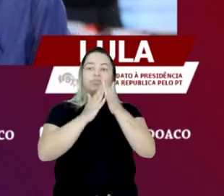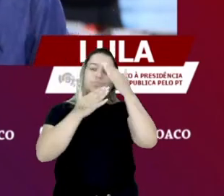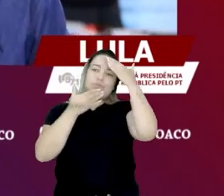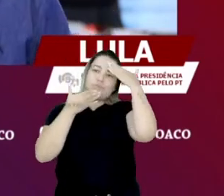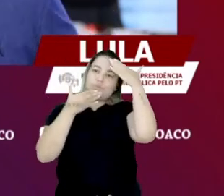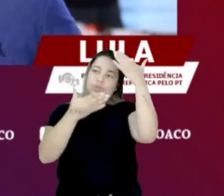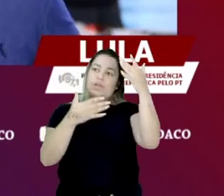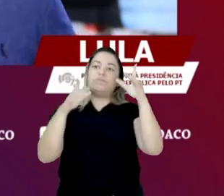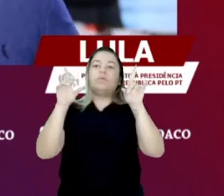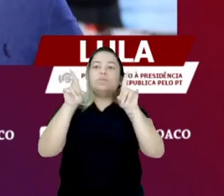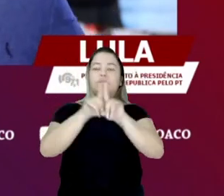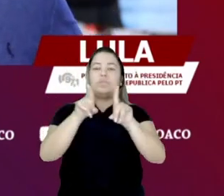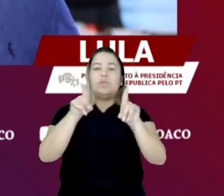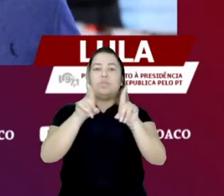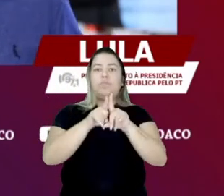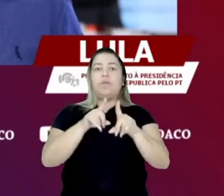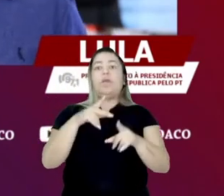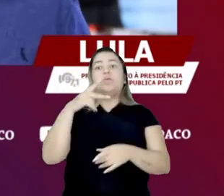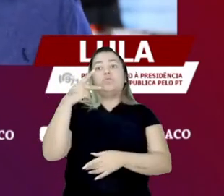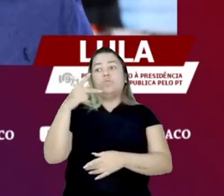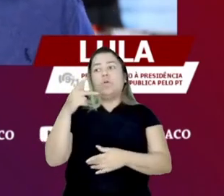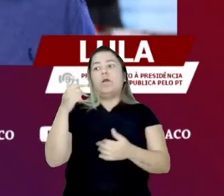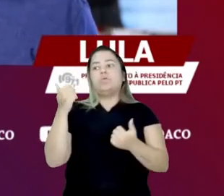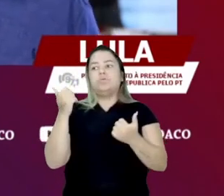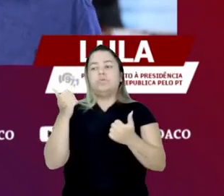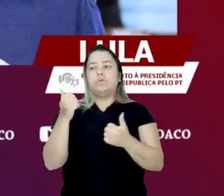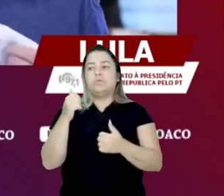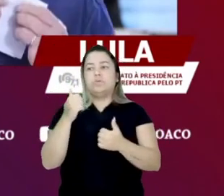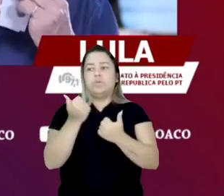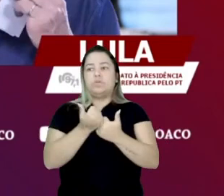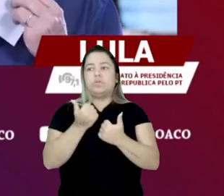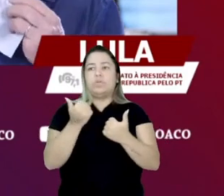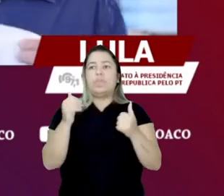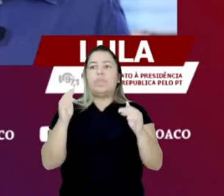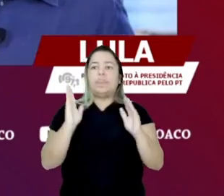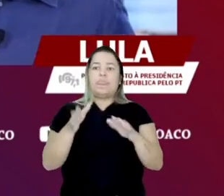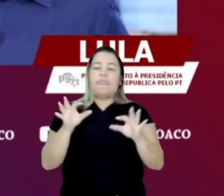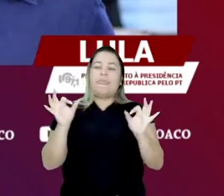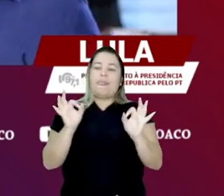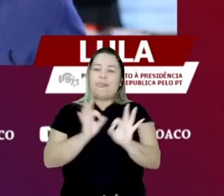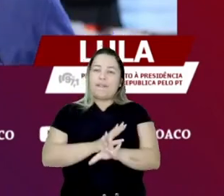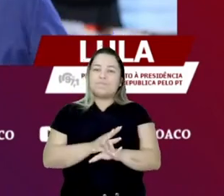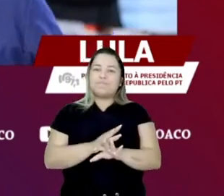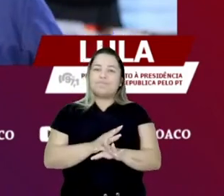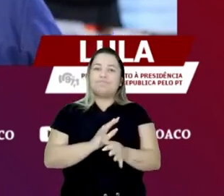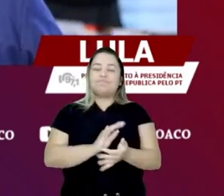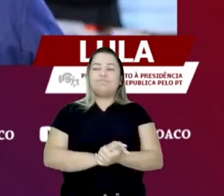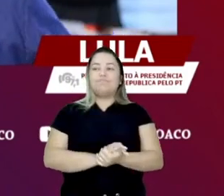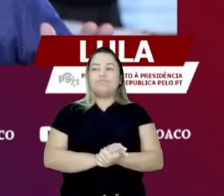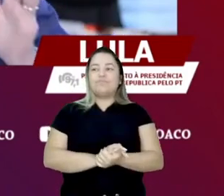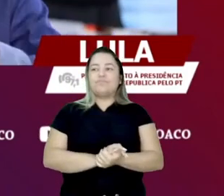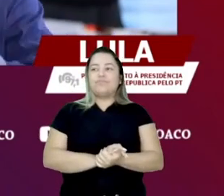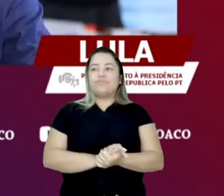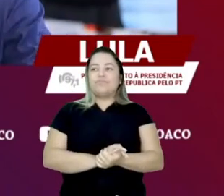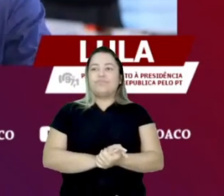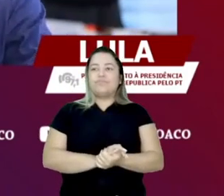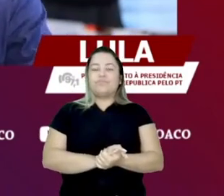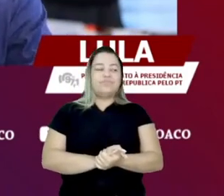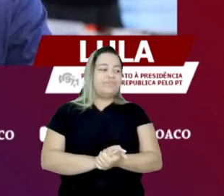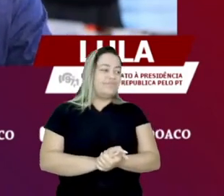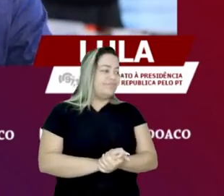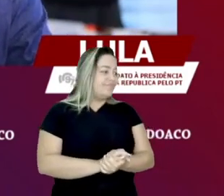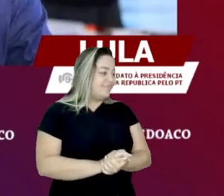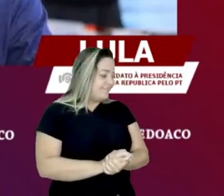até 11h25, se depender de você. Me convida outra vez. Podemos? Podemos. Ah, se Deus quiser, veja, eu não